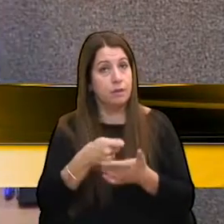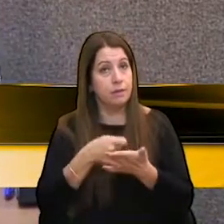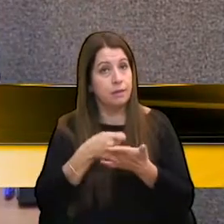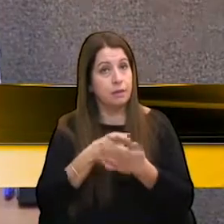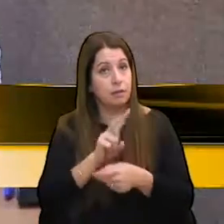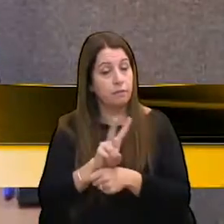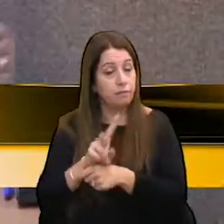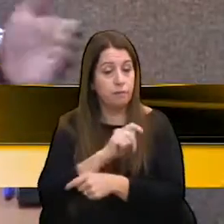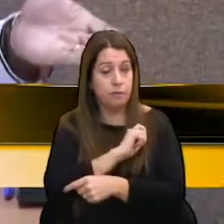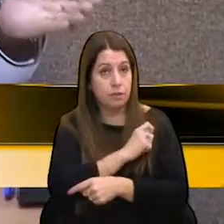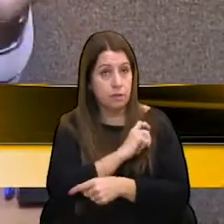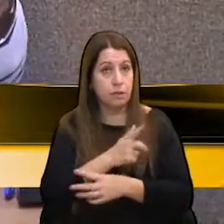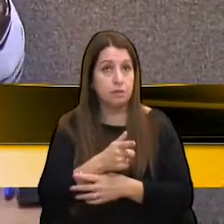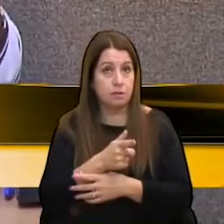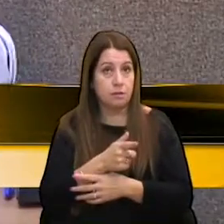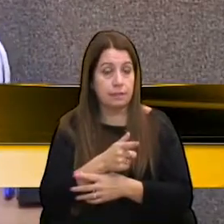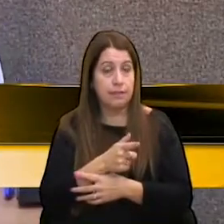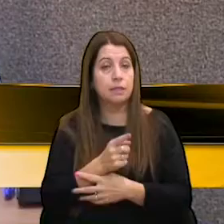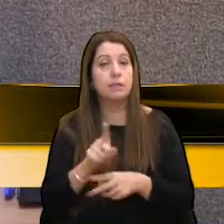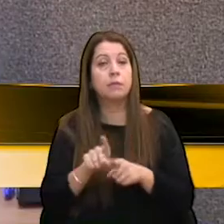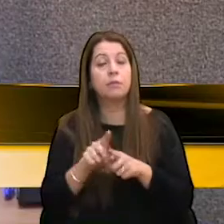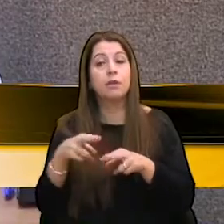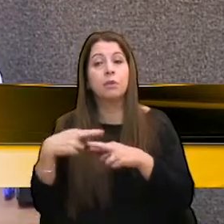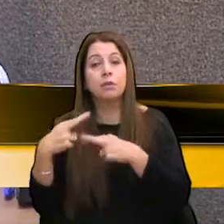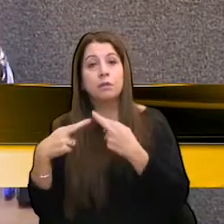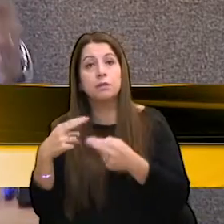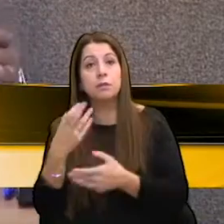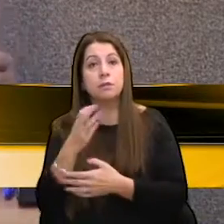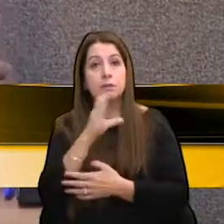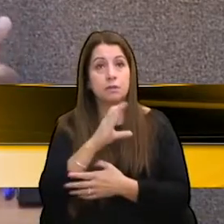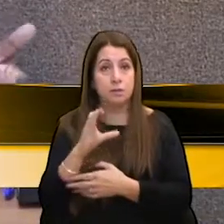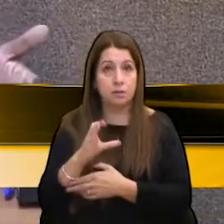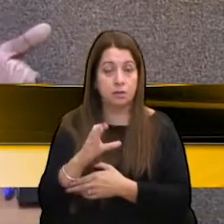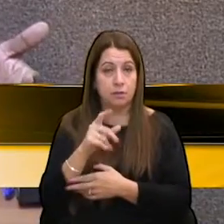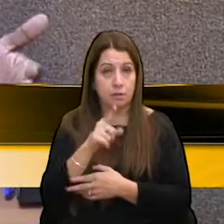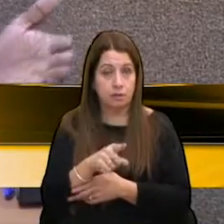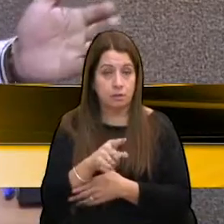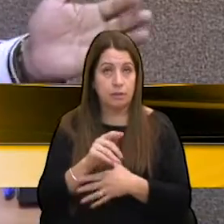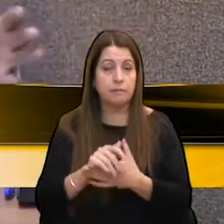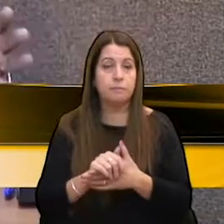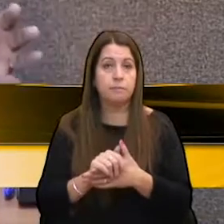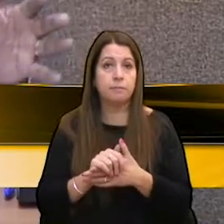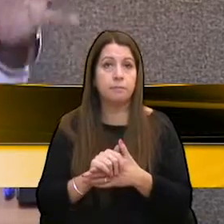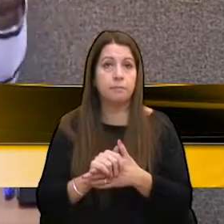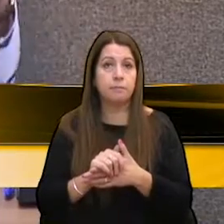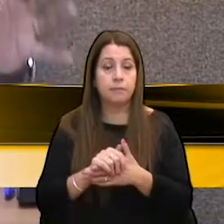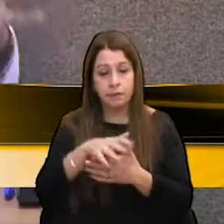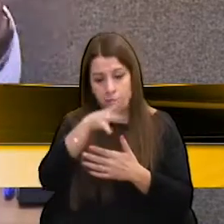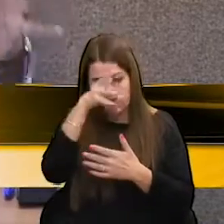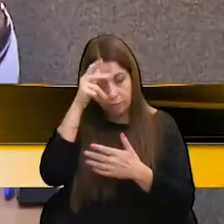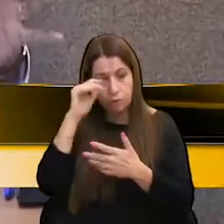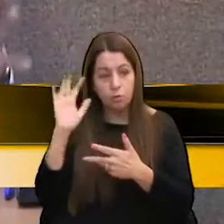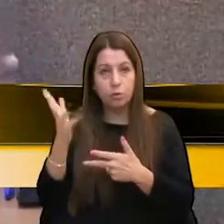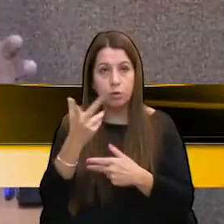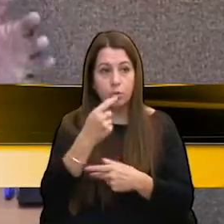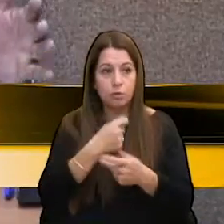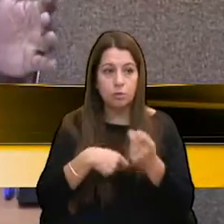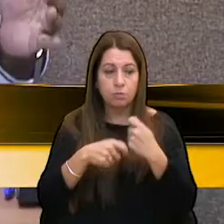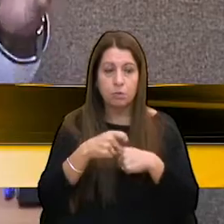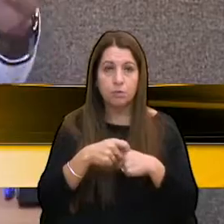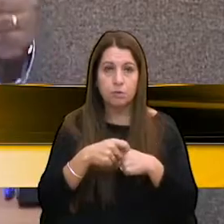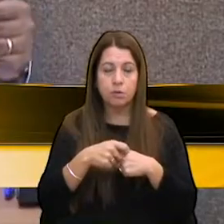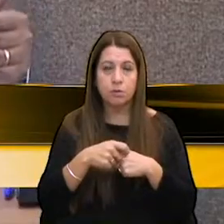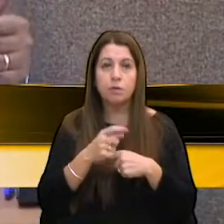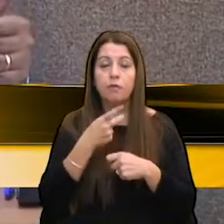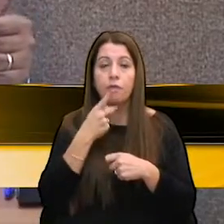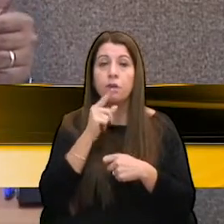tentar fiscalizar. E com relação aos cargos de provimento efetivo do executivo de todas as administrações,